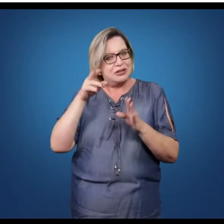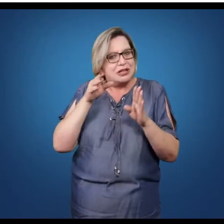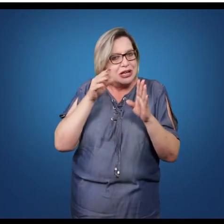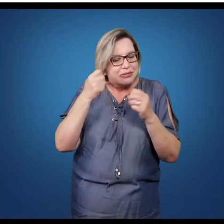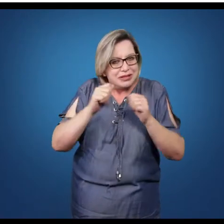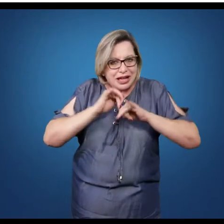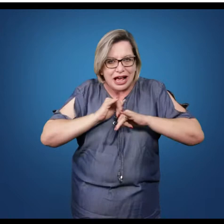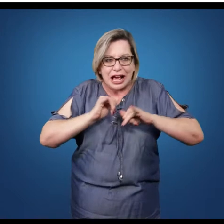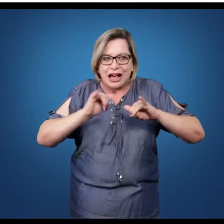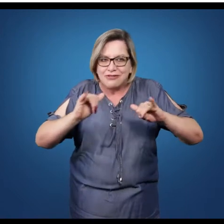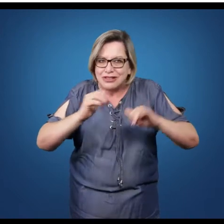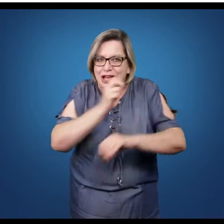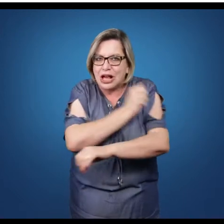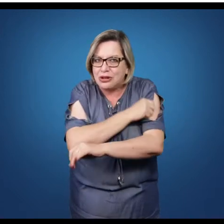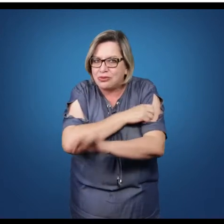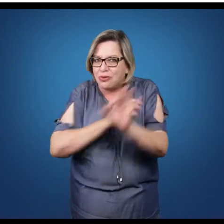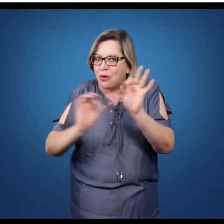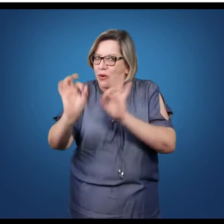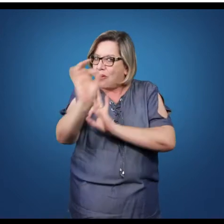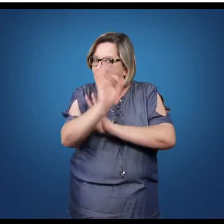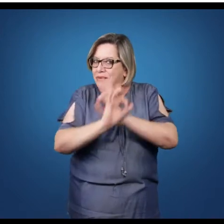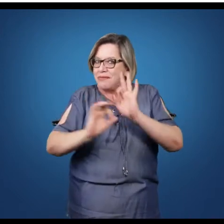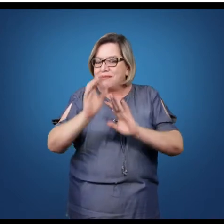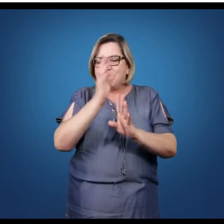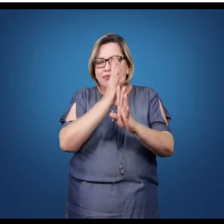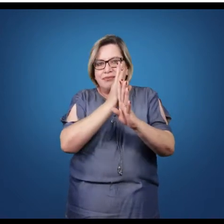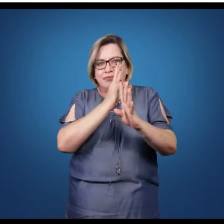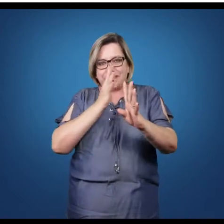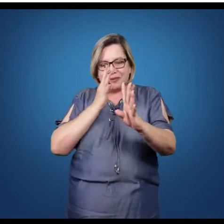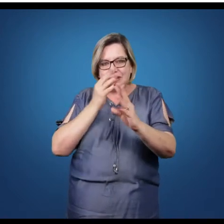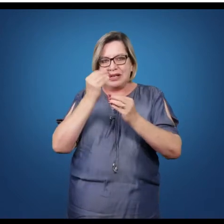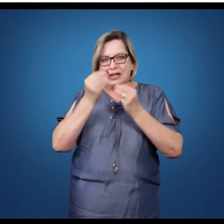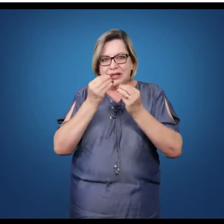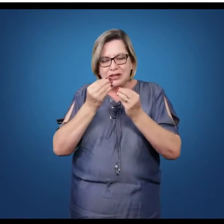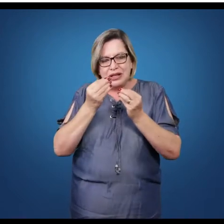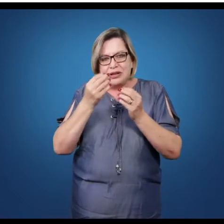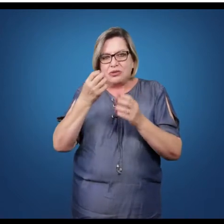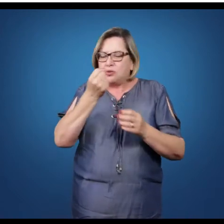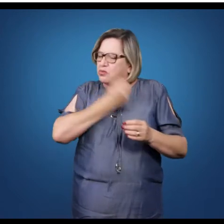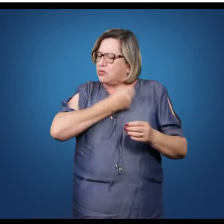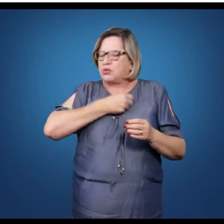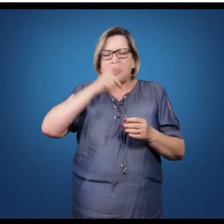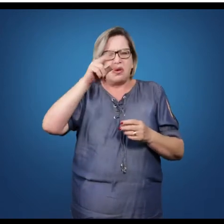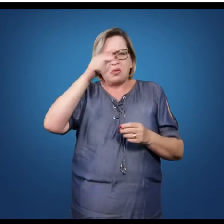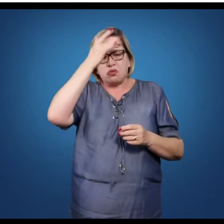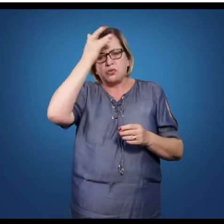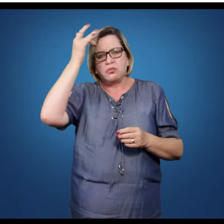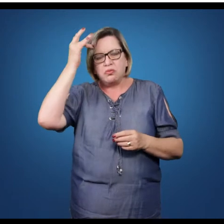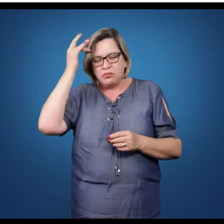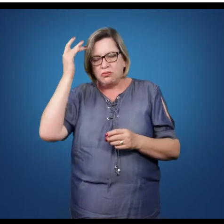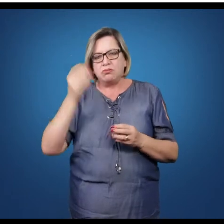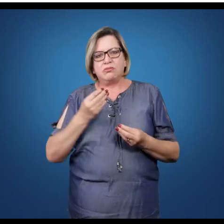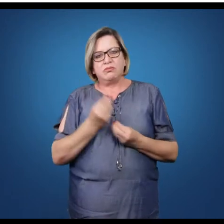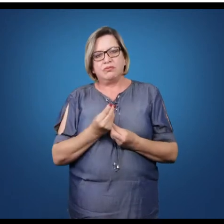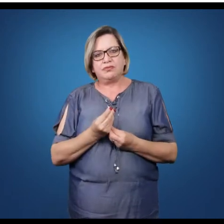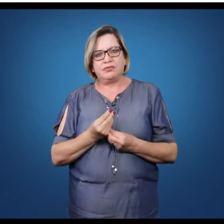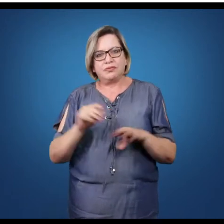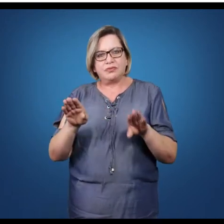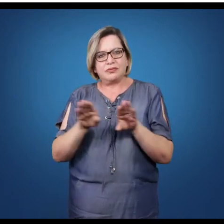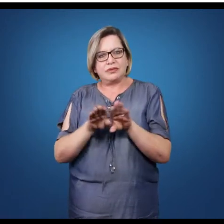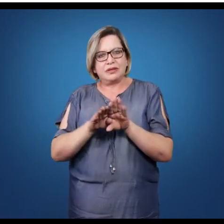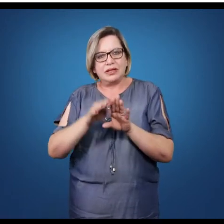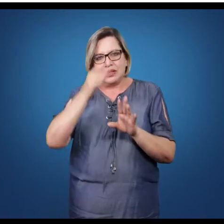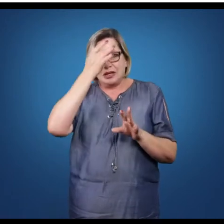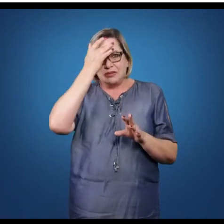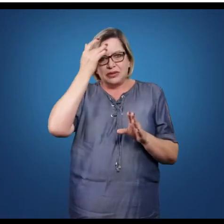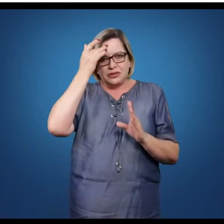elabore essa fila de uma forma que fique, as três filas fiquem com o mesmo número de participantes e os jogadores